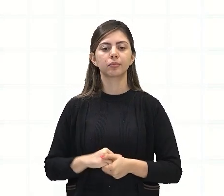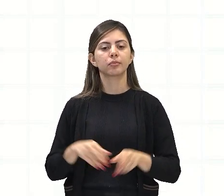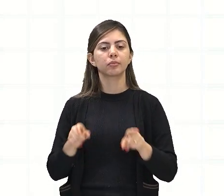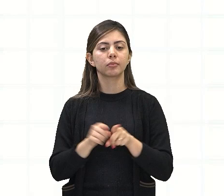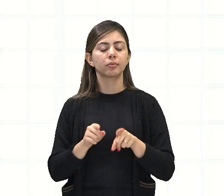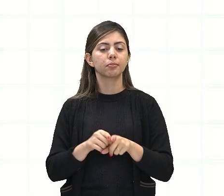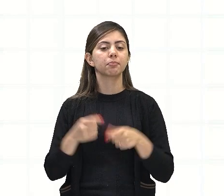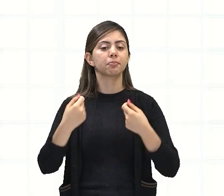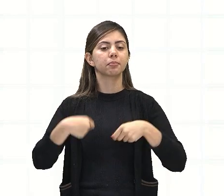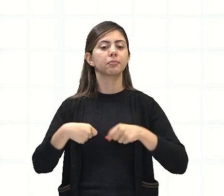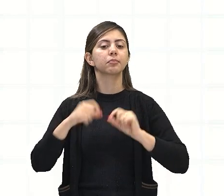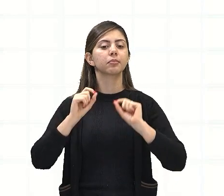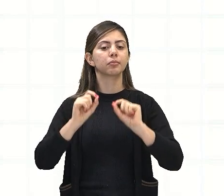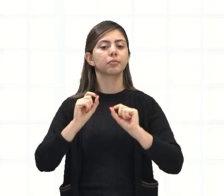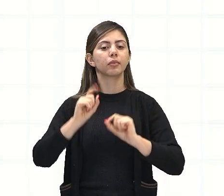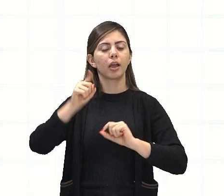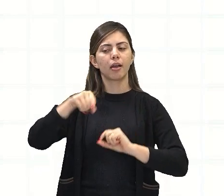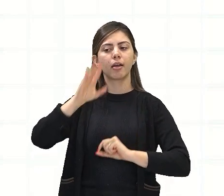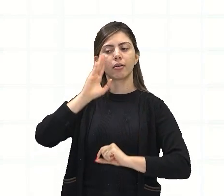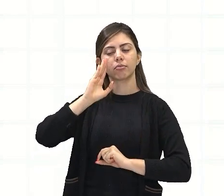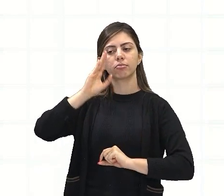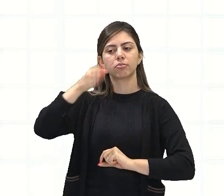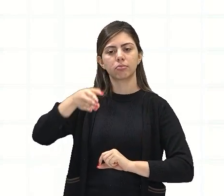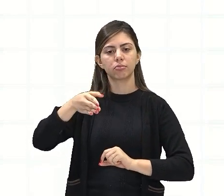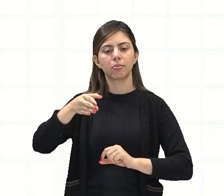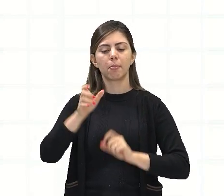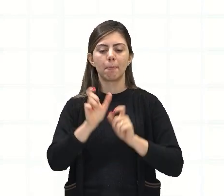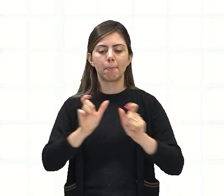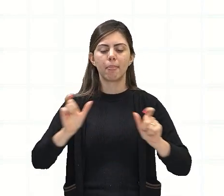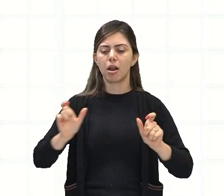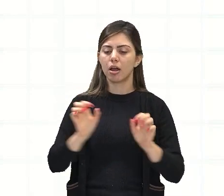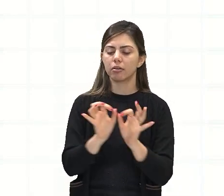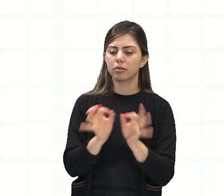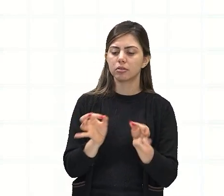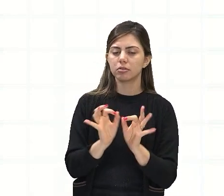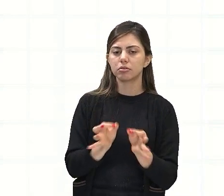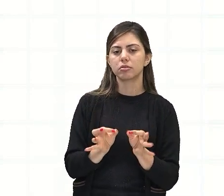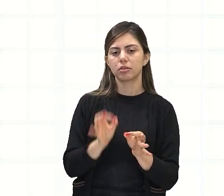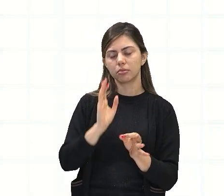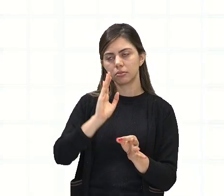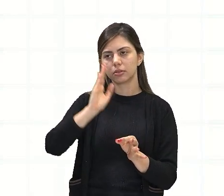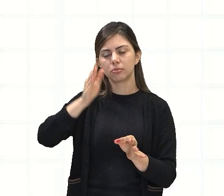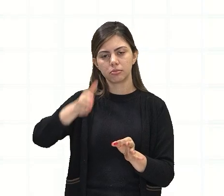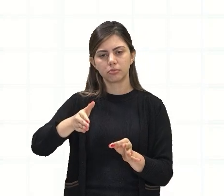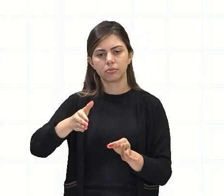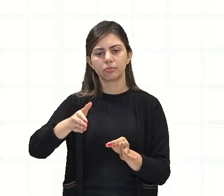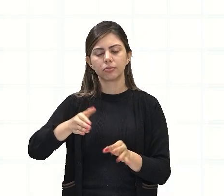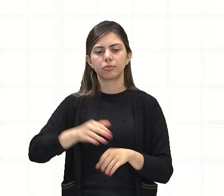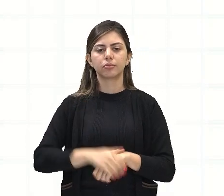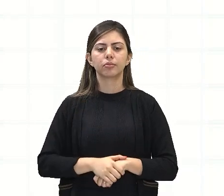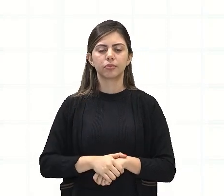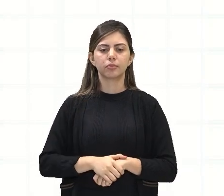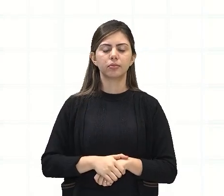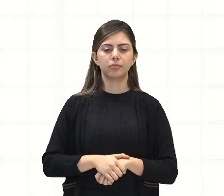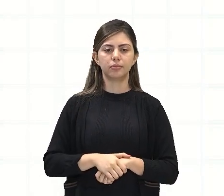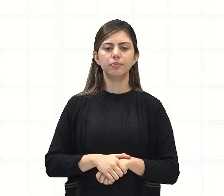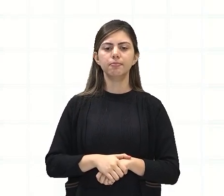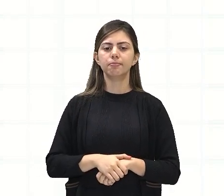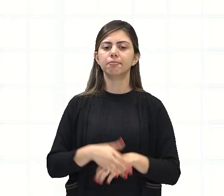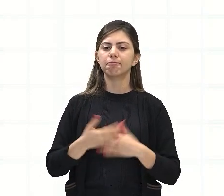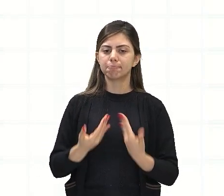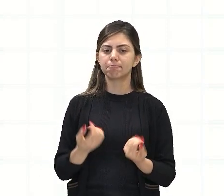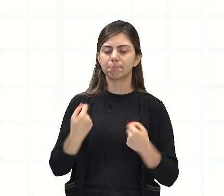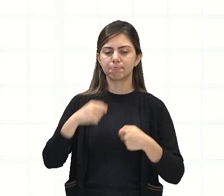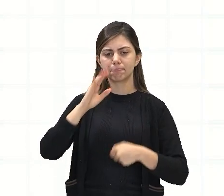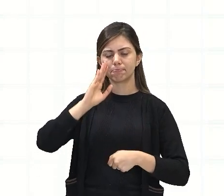também objetividade e clareza, não deve permitir dubiedades, duplas interpretações, tem que ter clareza, tem que ser